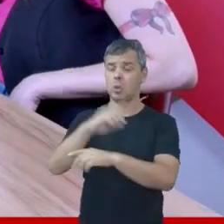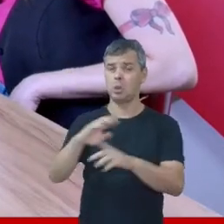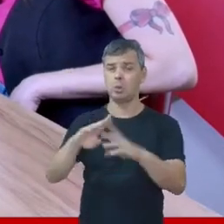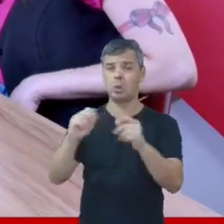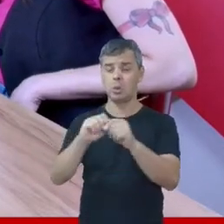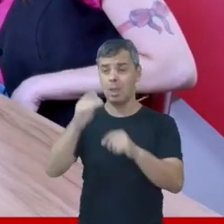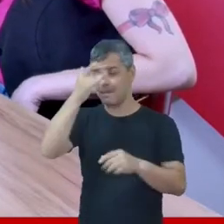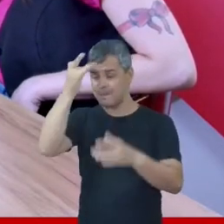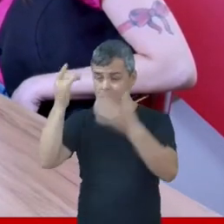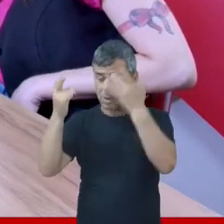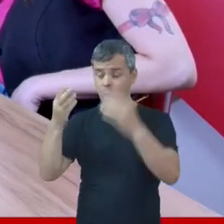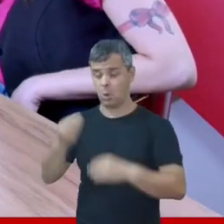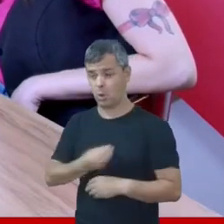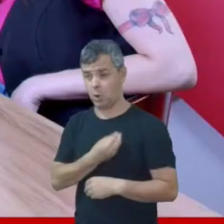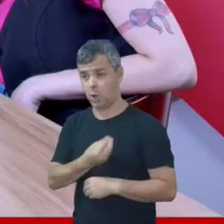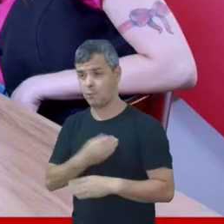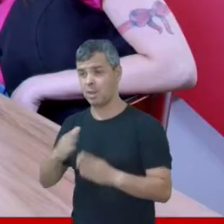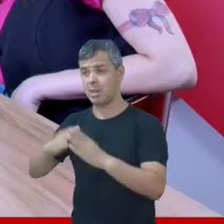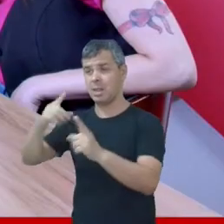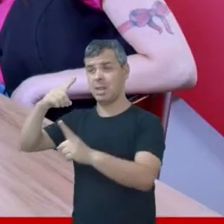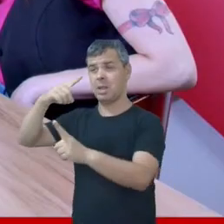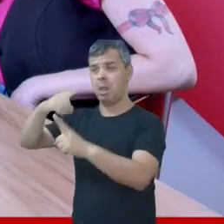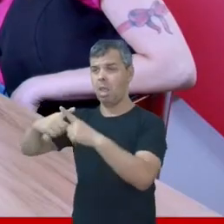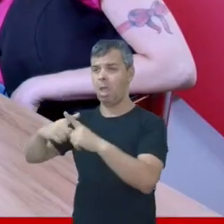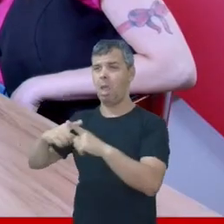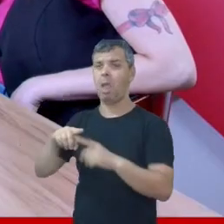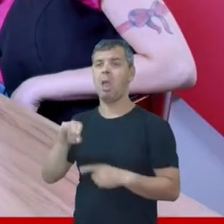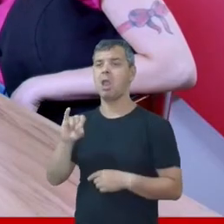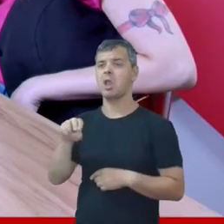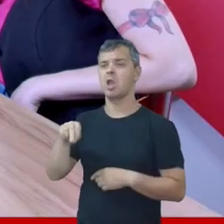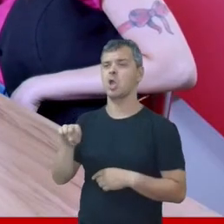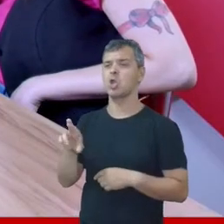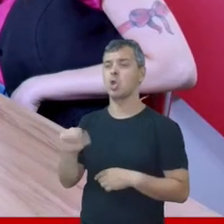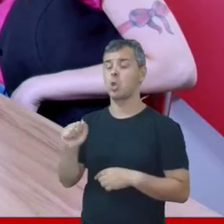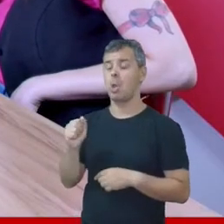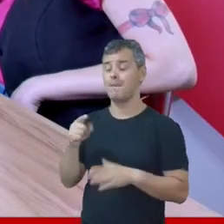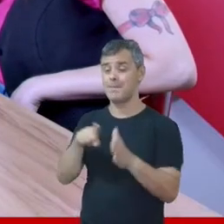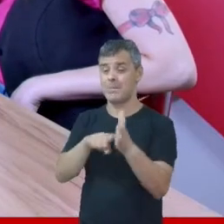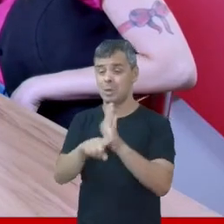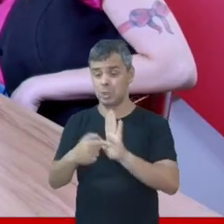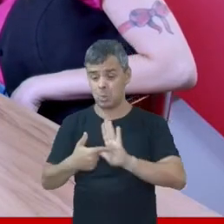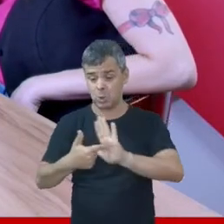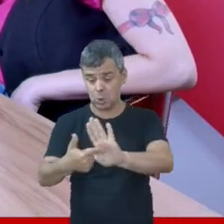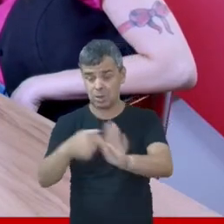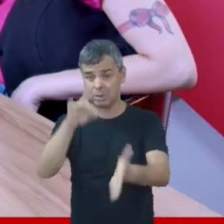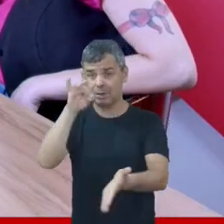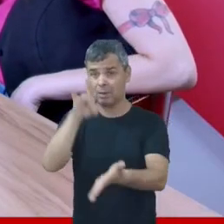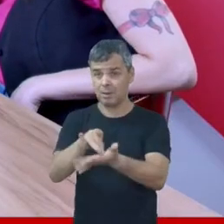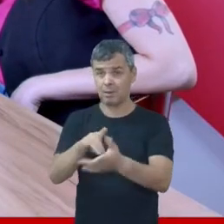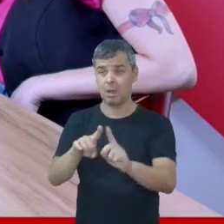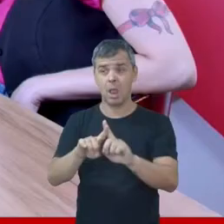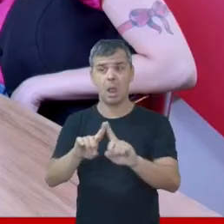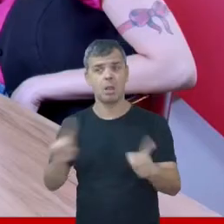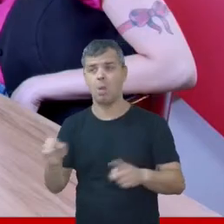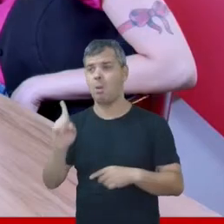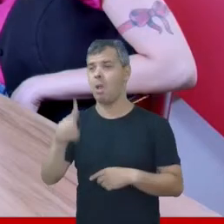que essas pessoas que estão nessas igrejas, elas são intolerantes. Só que a pesquisa mostrou que, na verdade, muitas vezes elas não são intolerantes. Quem são os